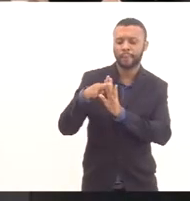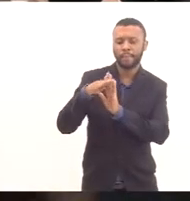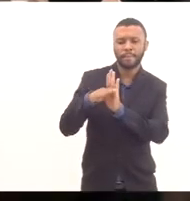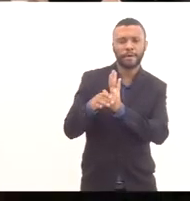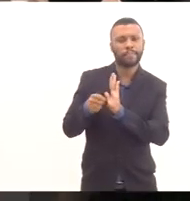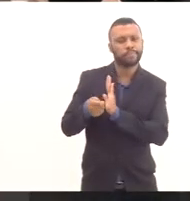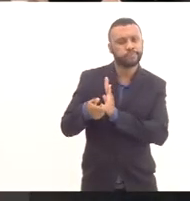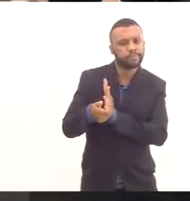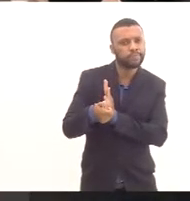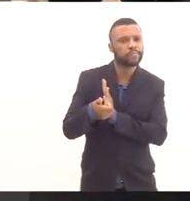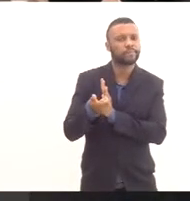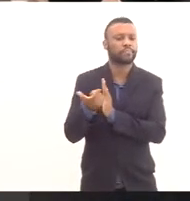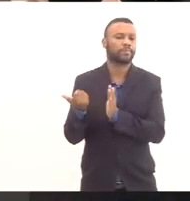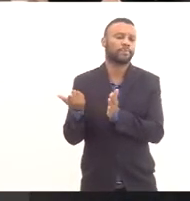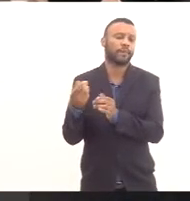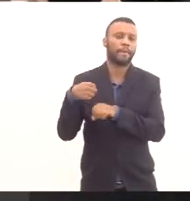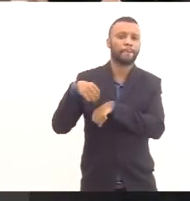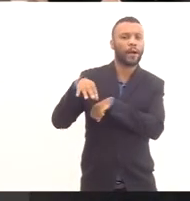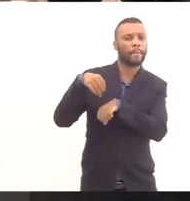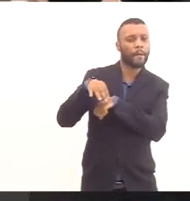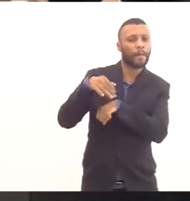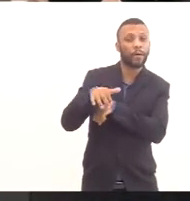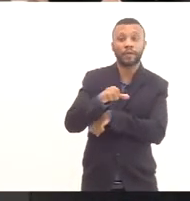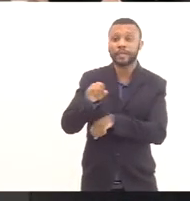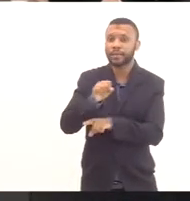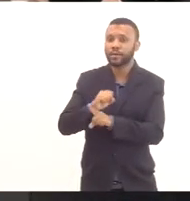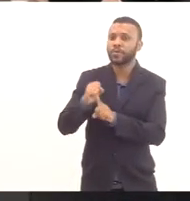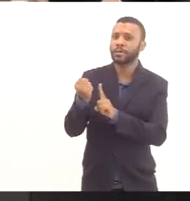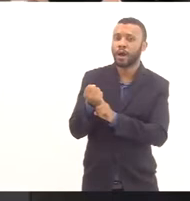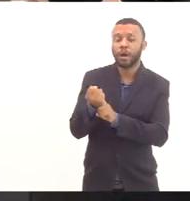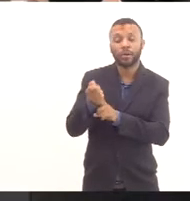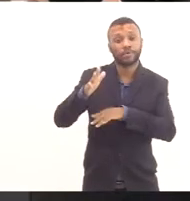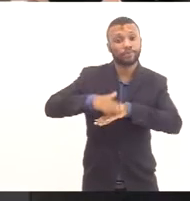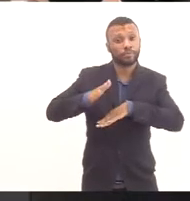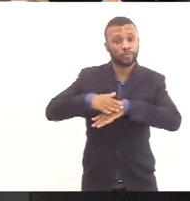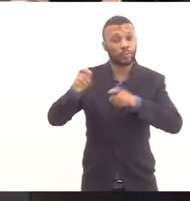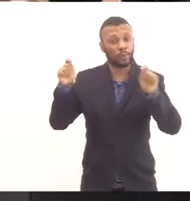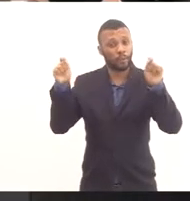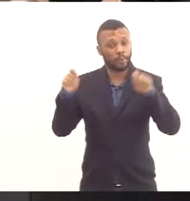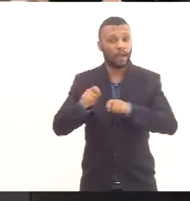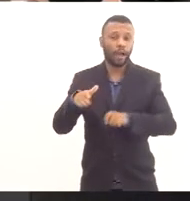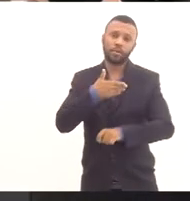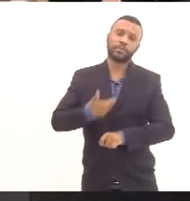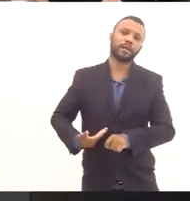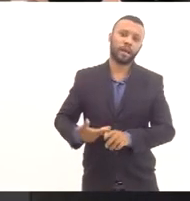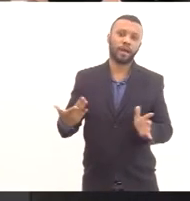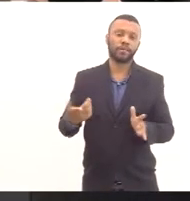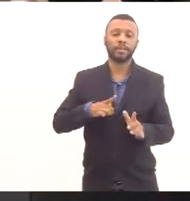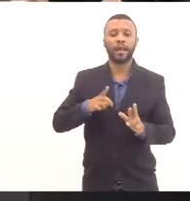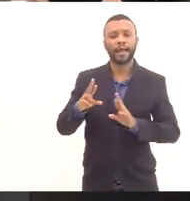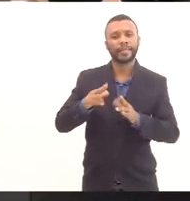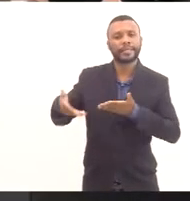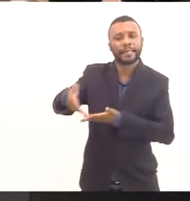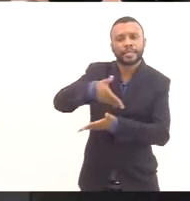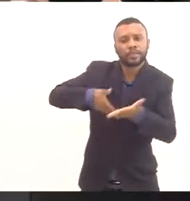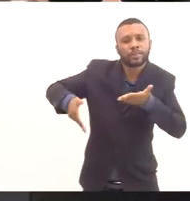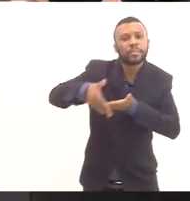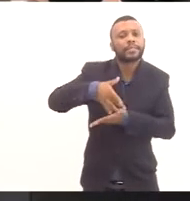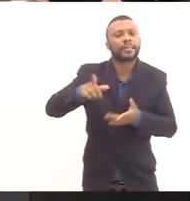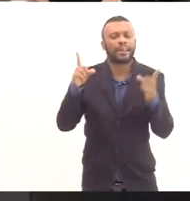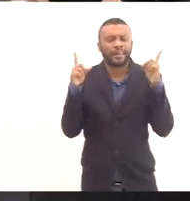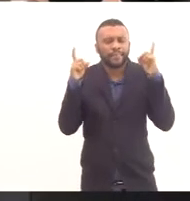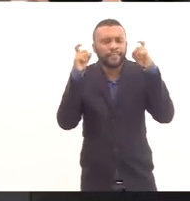interpretar a questão da Assistência Social também no que compete ao estado e sobretudo poder falar também essa interlocução está vendo alguma